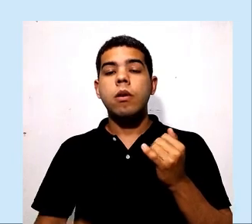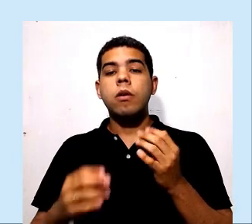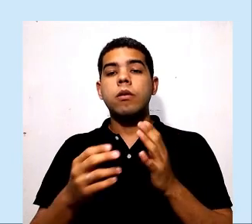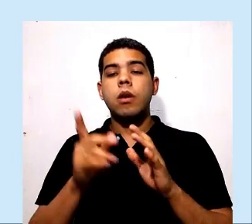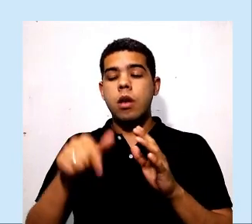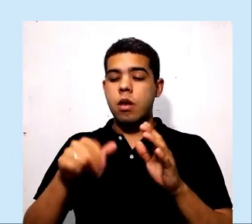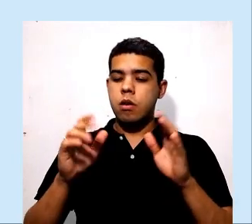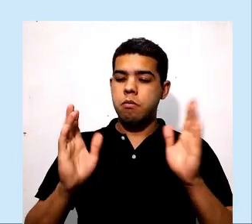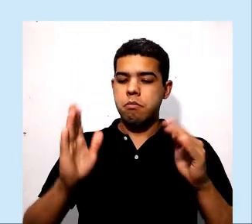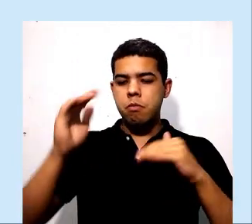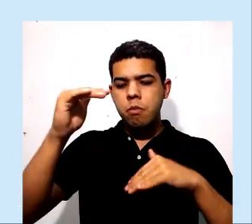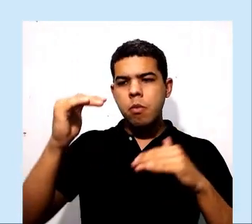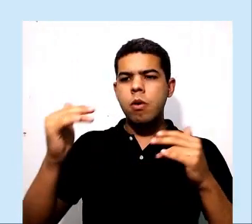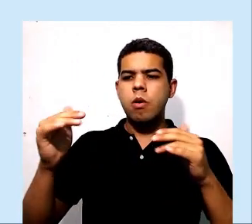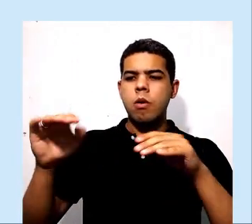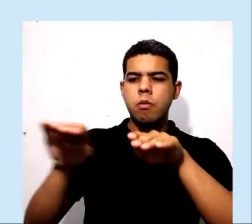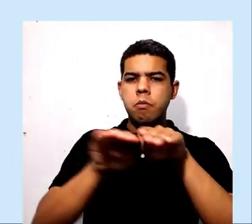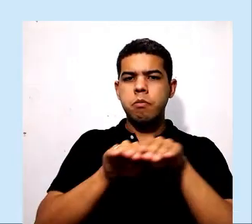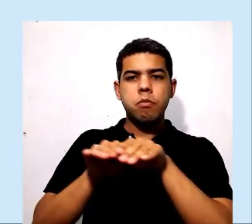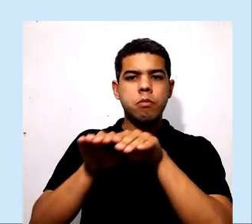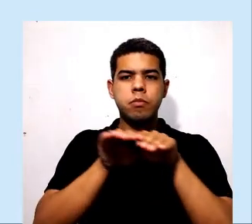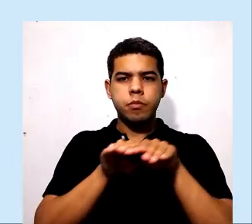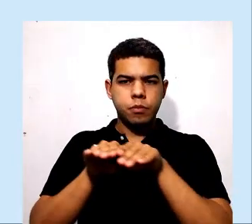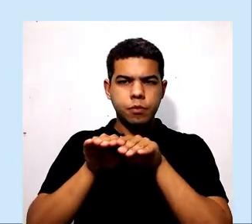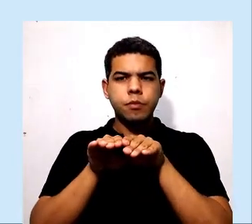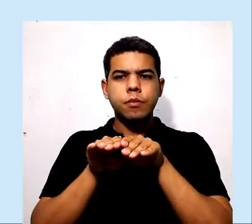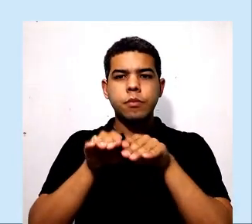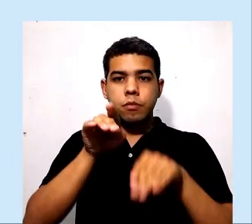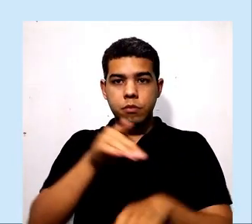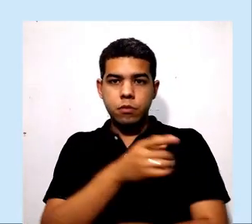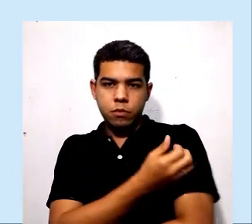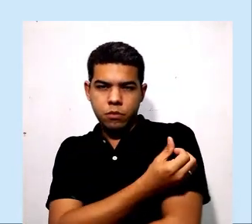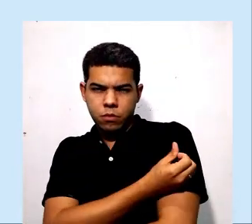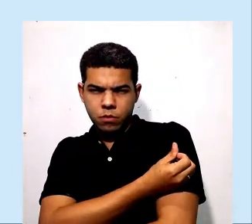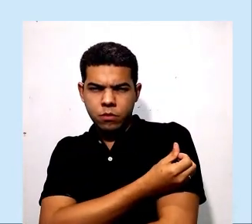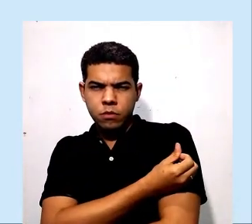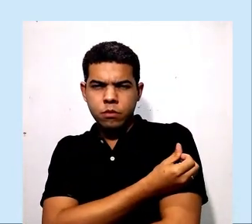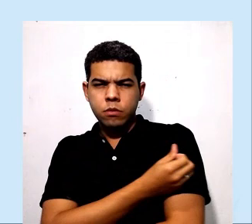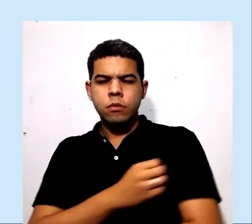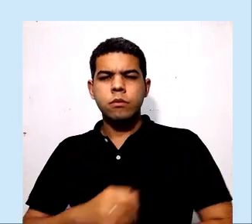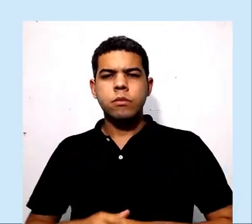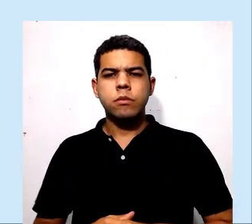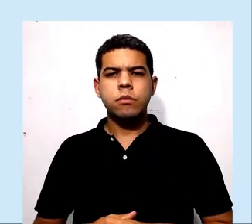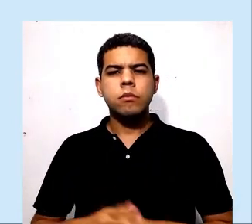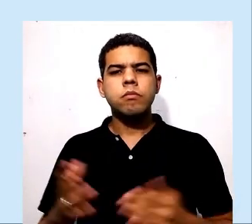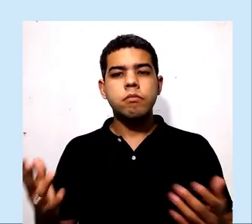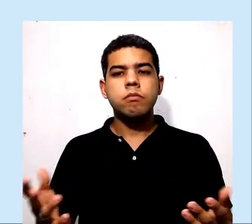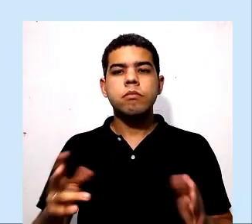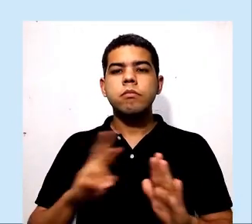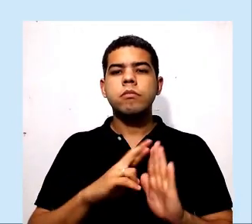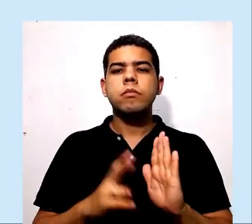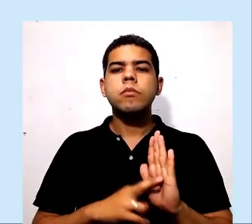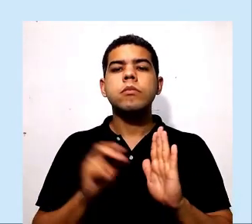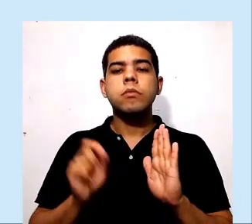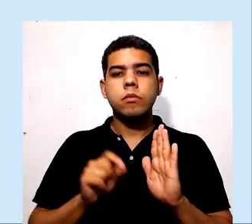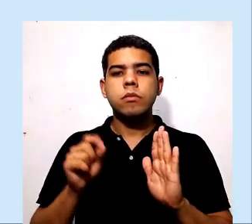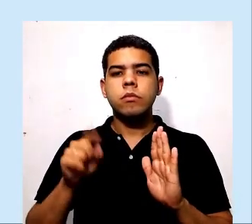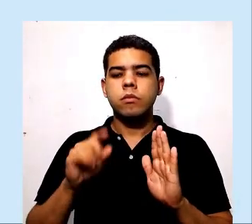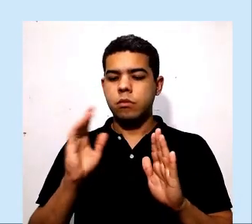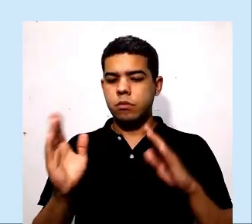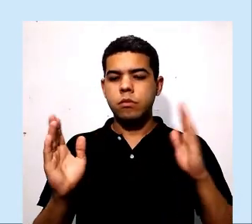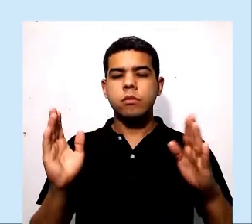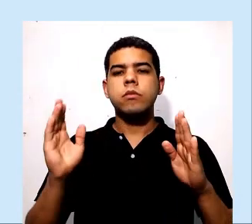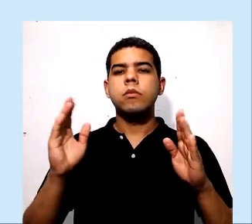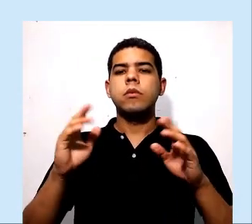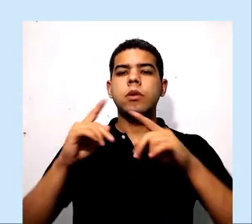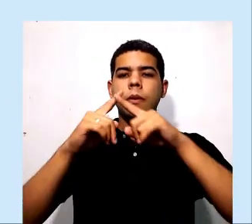o seguinte, os lados são proporcionais. Como vocês são do sexto ano, você tem que se ligar o seguinte, os lados se